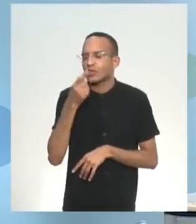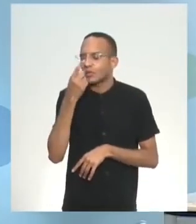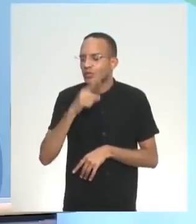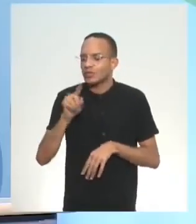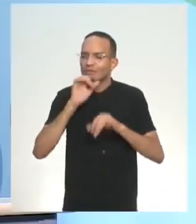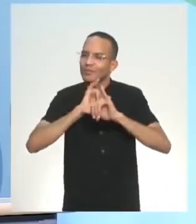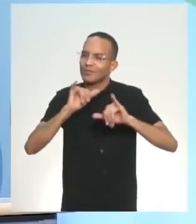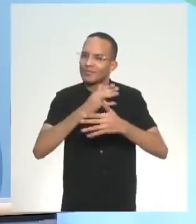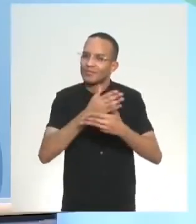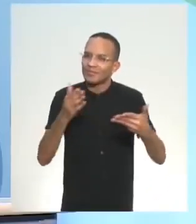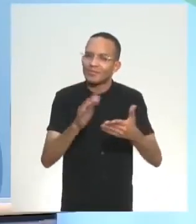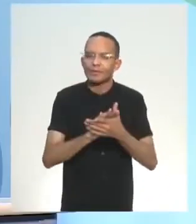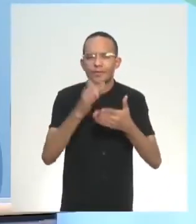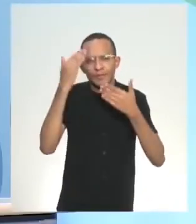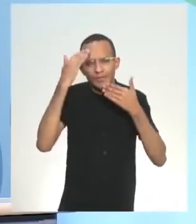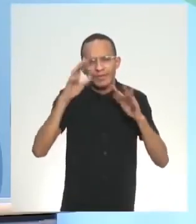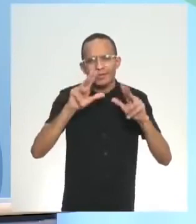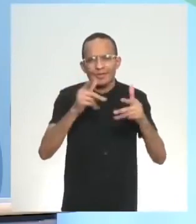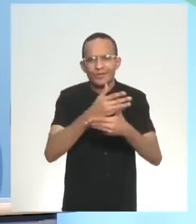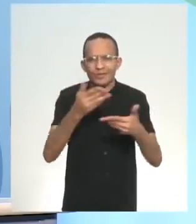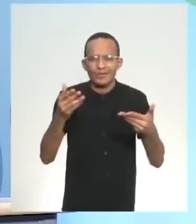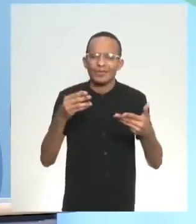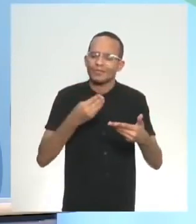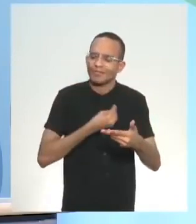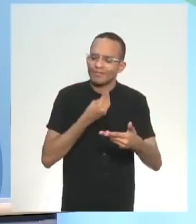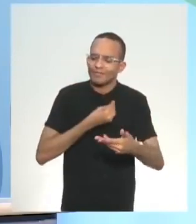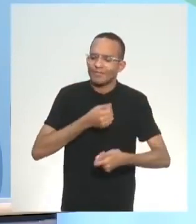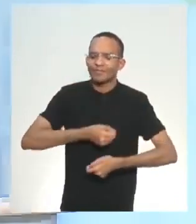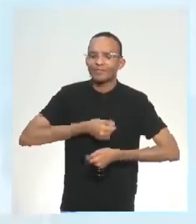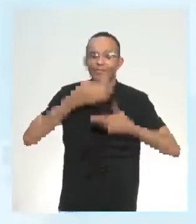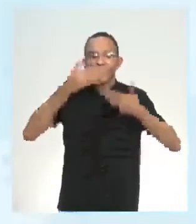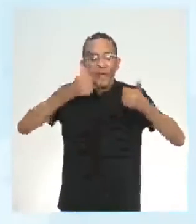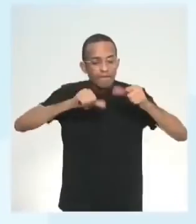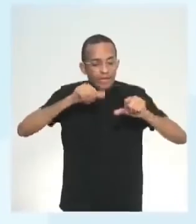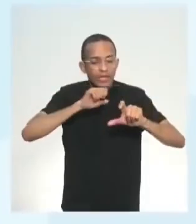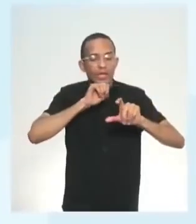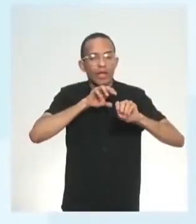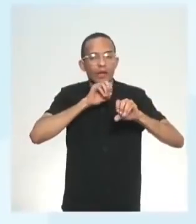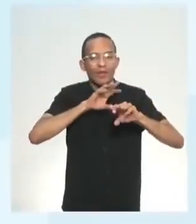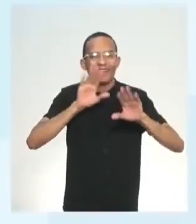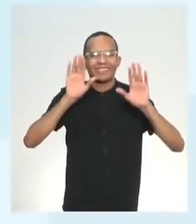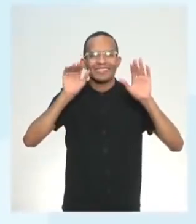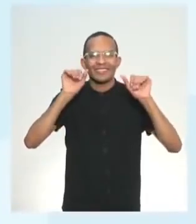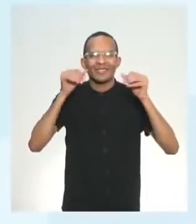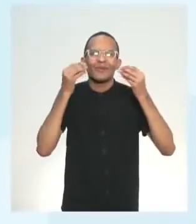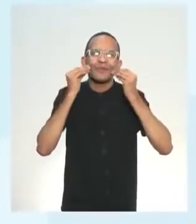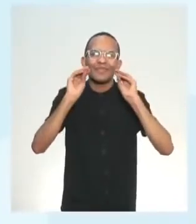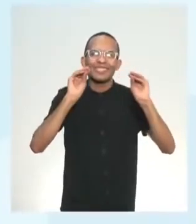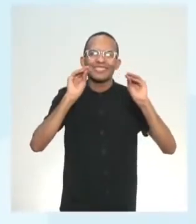para vocês. Obrigada a todos pela participação, avaliem a nossa aula e até mais. Beijos.